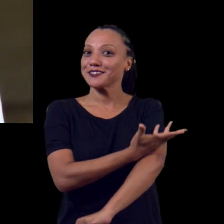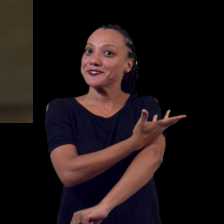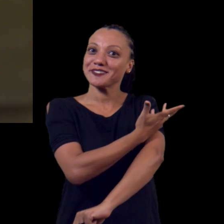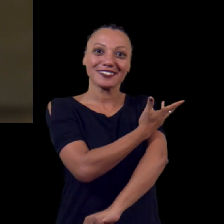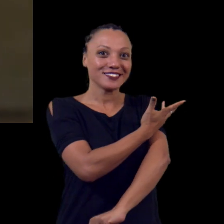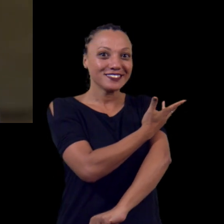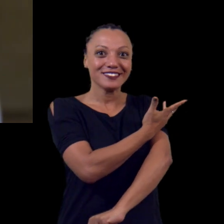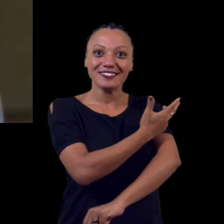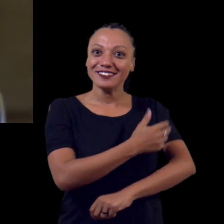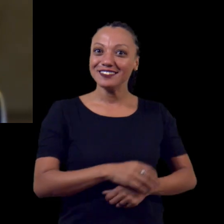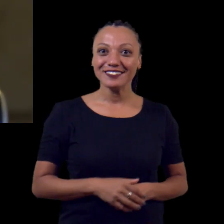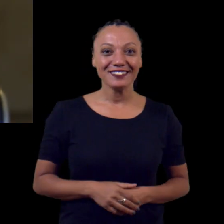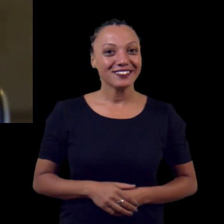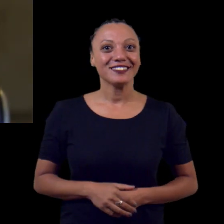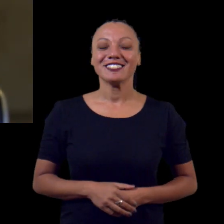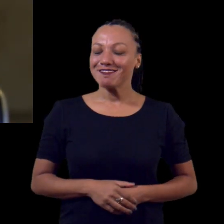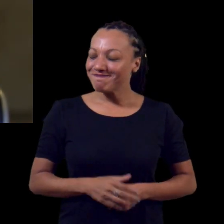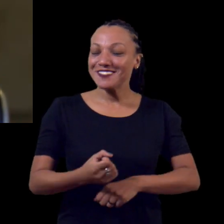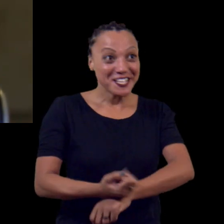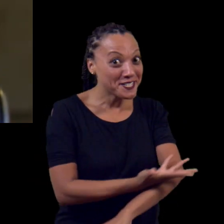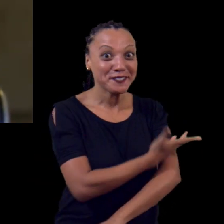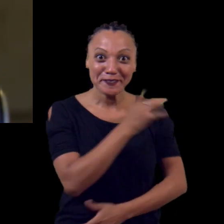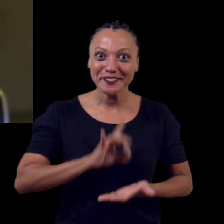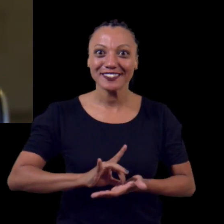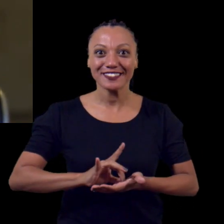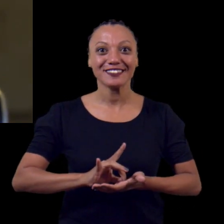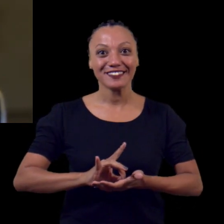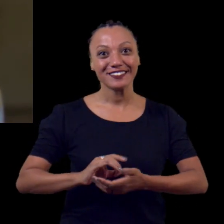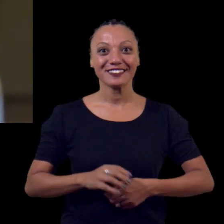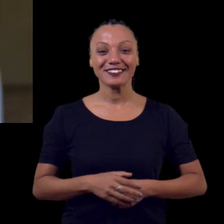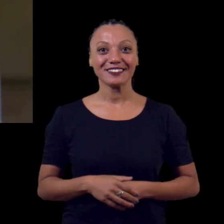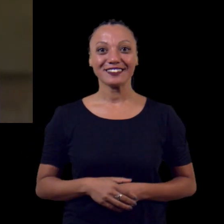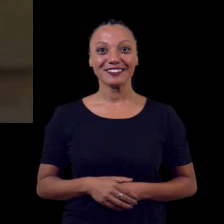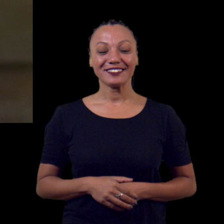Arrepia mesmo. Porque esse dia eu morri.